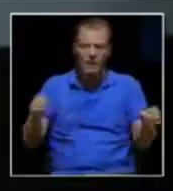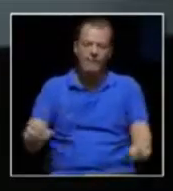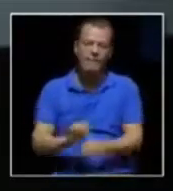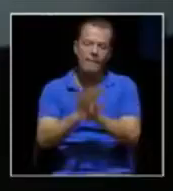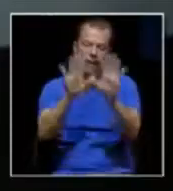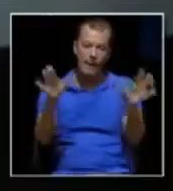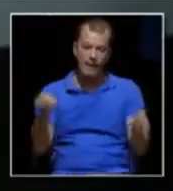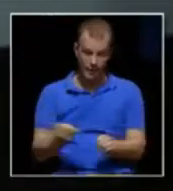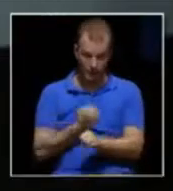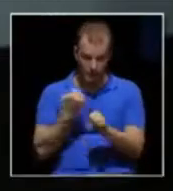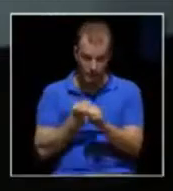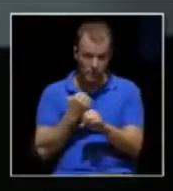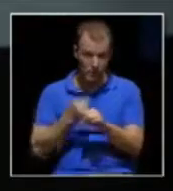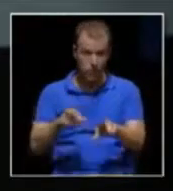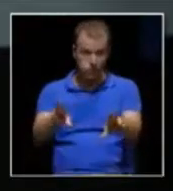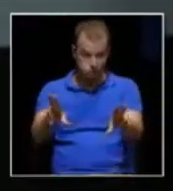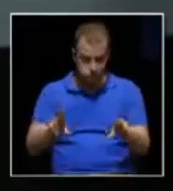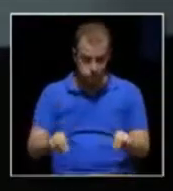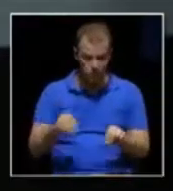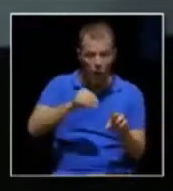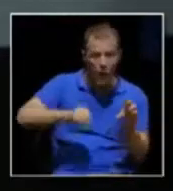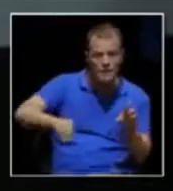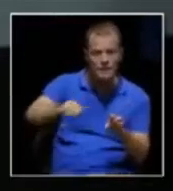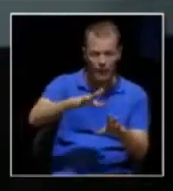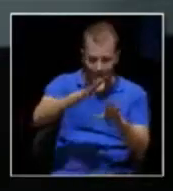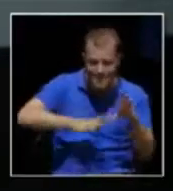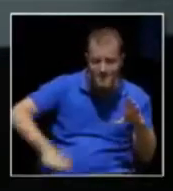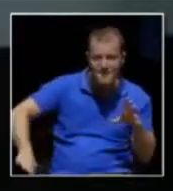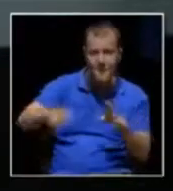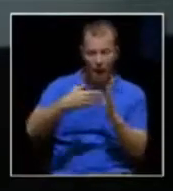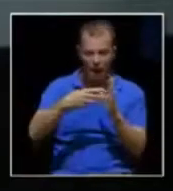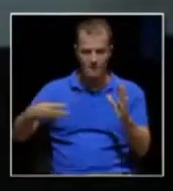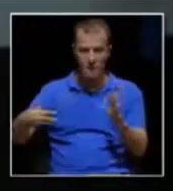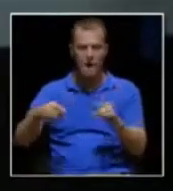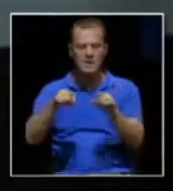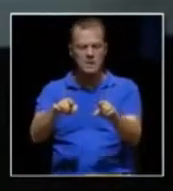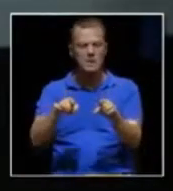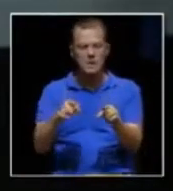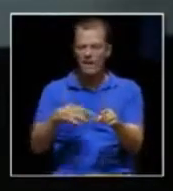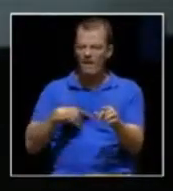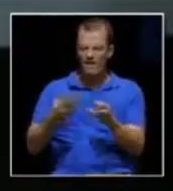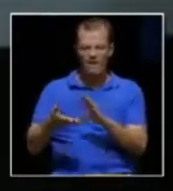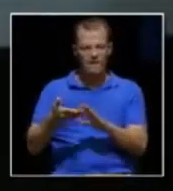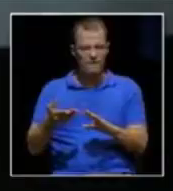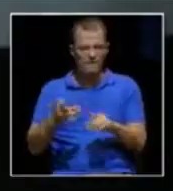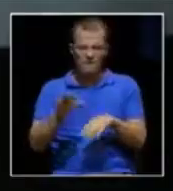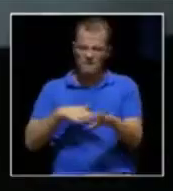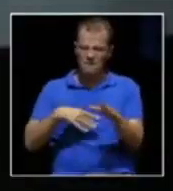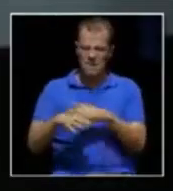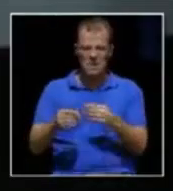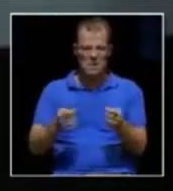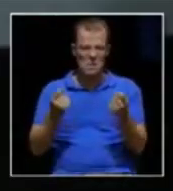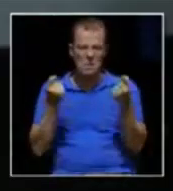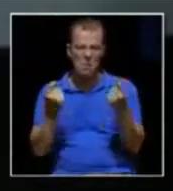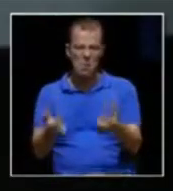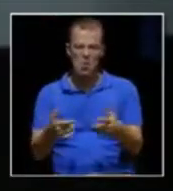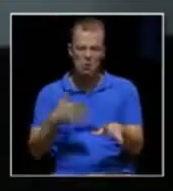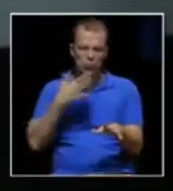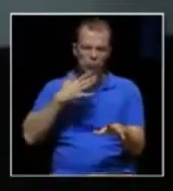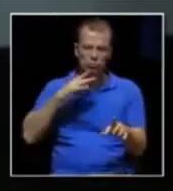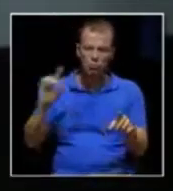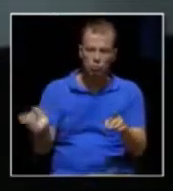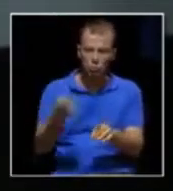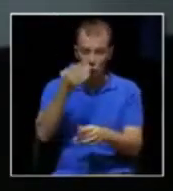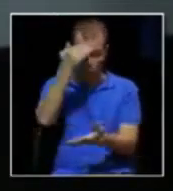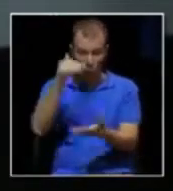que a operação de descontaminação dos terrenos do Parque das Nações foi feita de forma muito incompleta e insuficiente e o